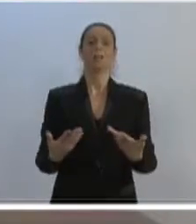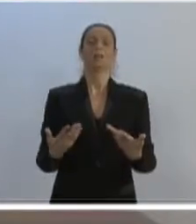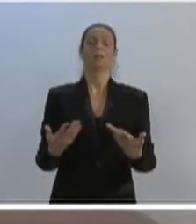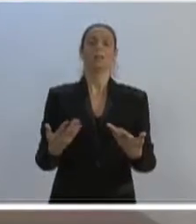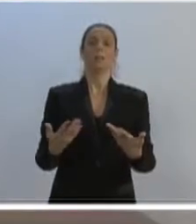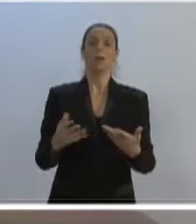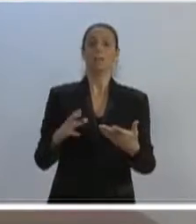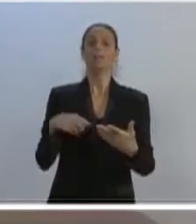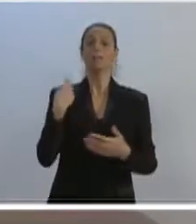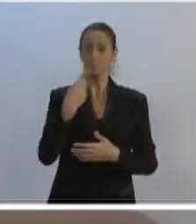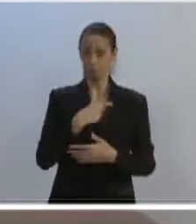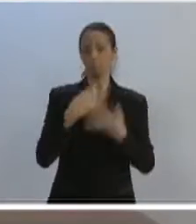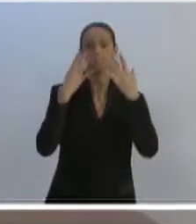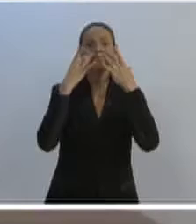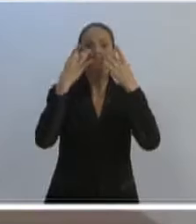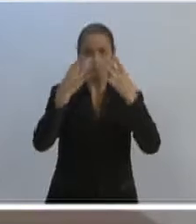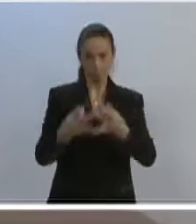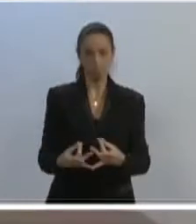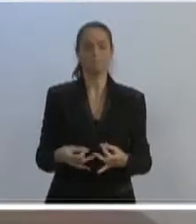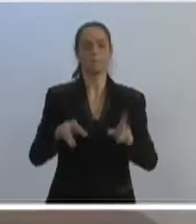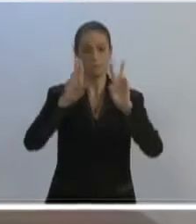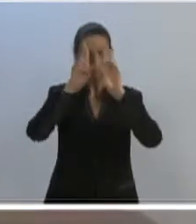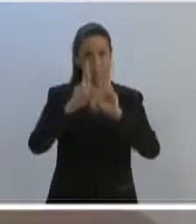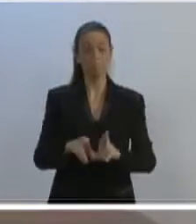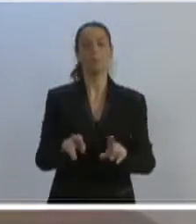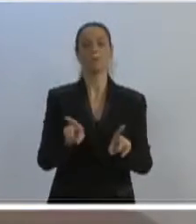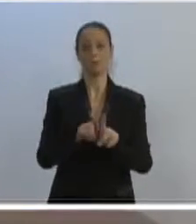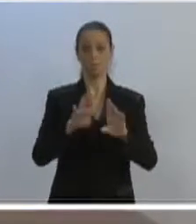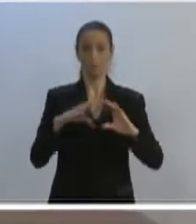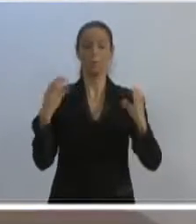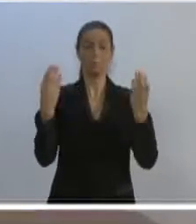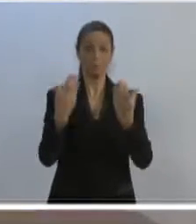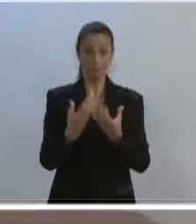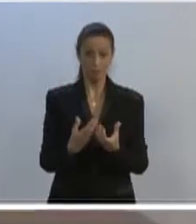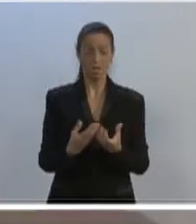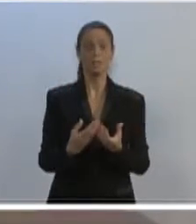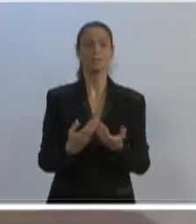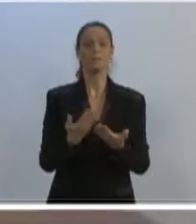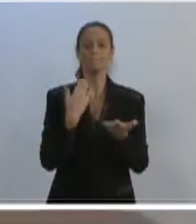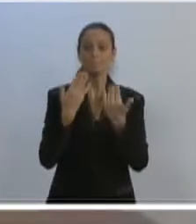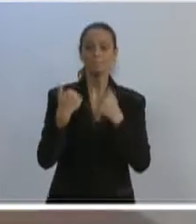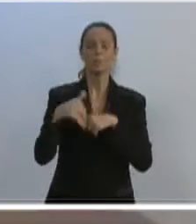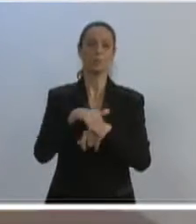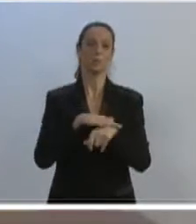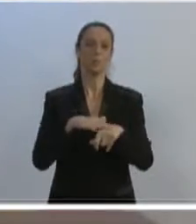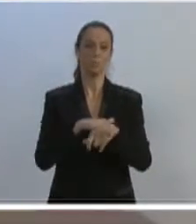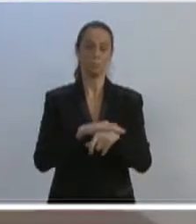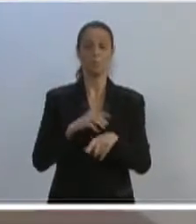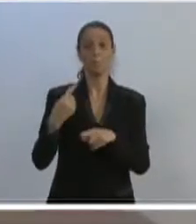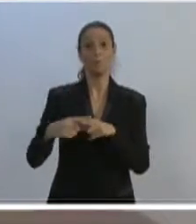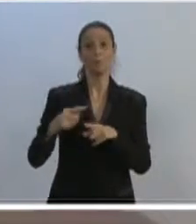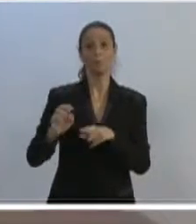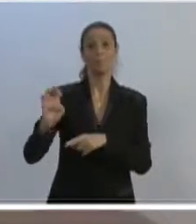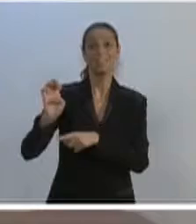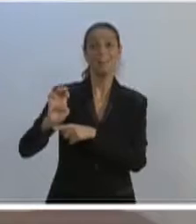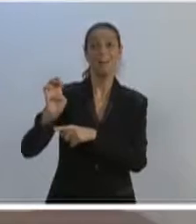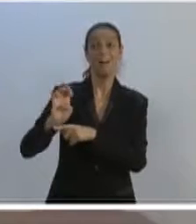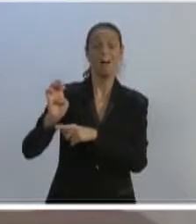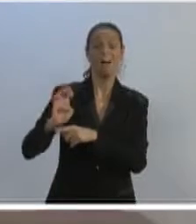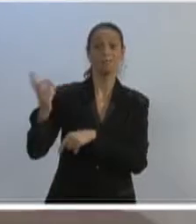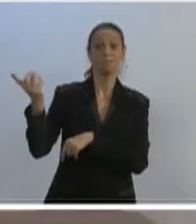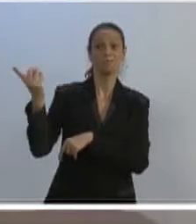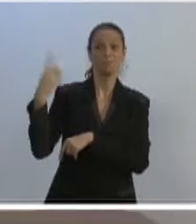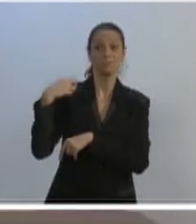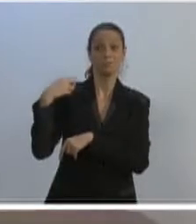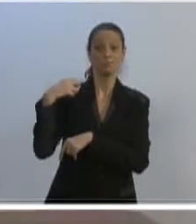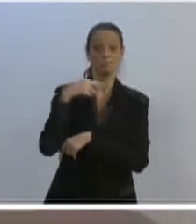foi desconsiderada nessa tratativa. Houve uma comunicação do Estado que aquela escola